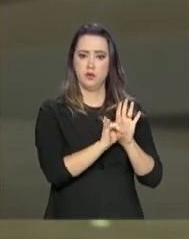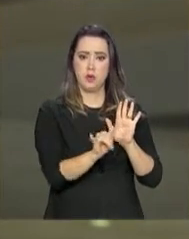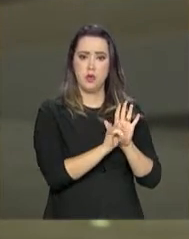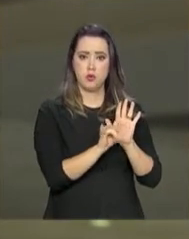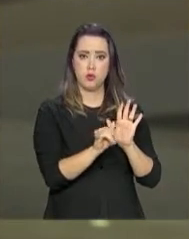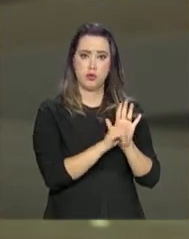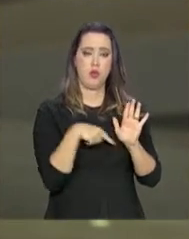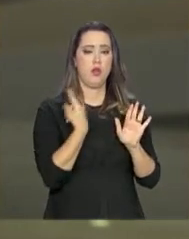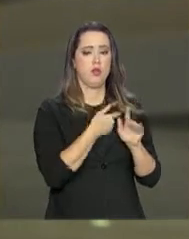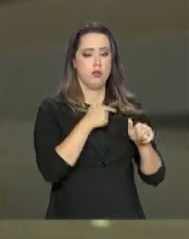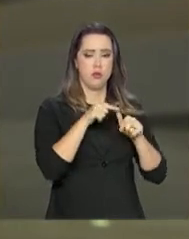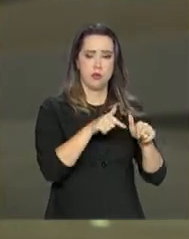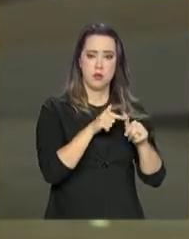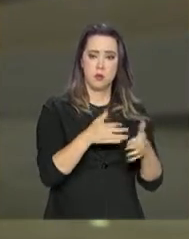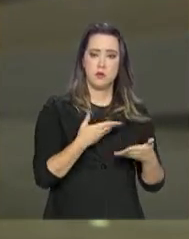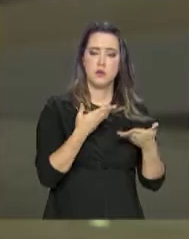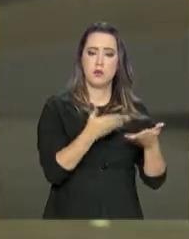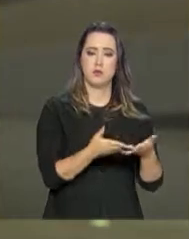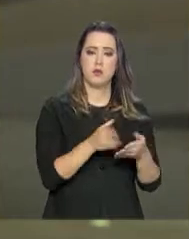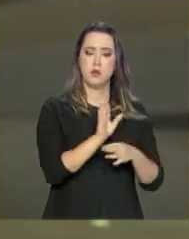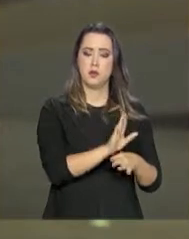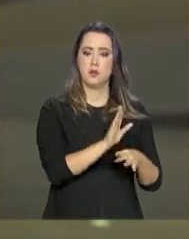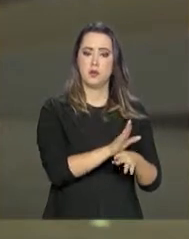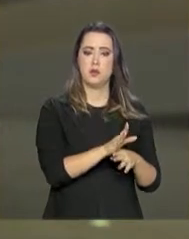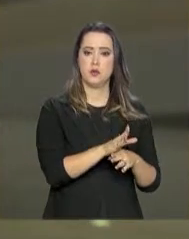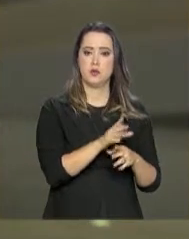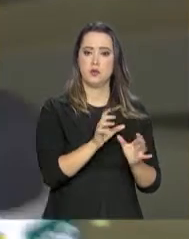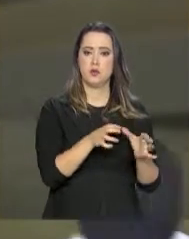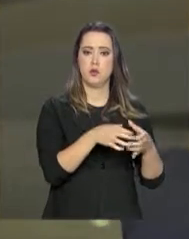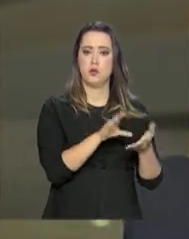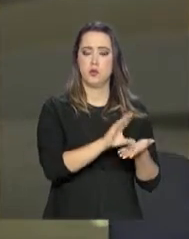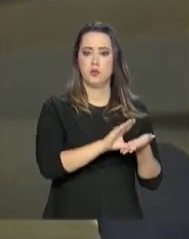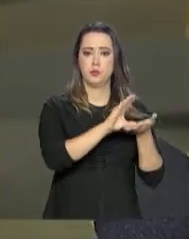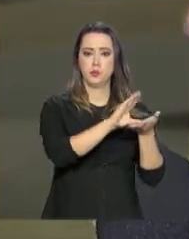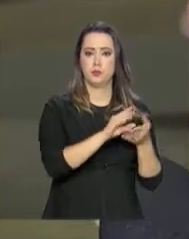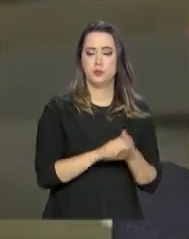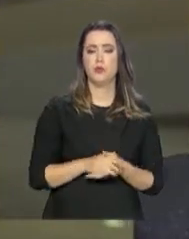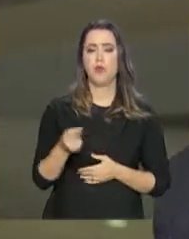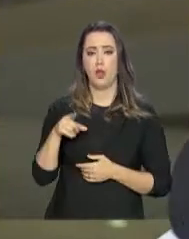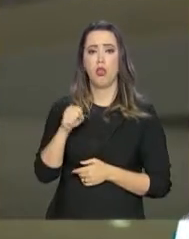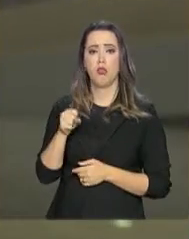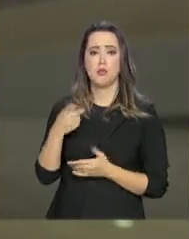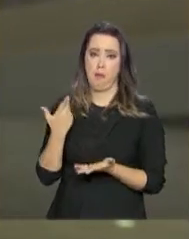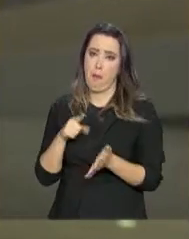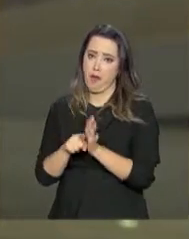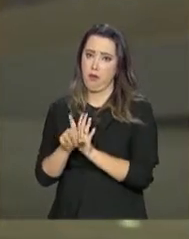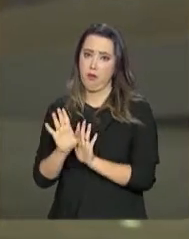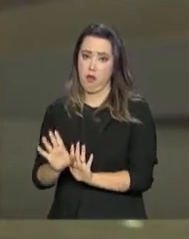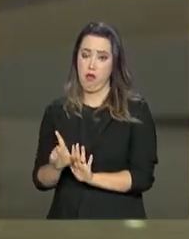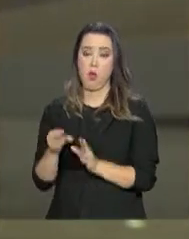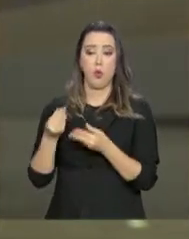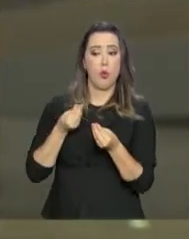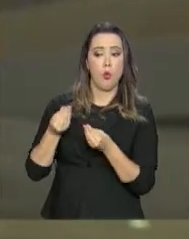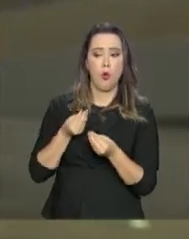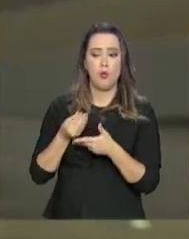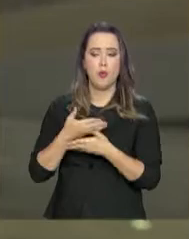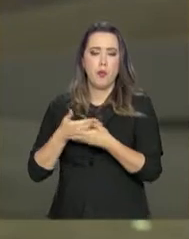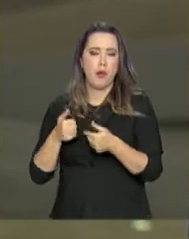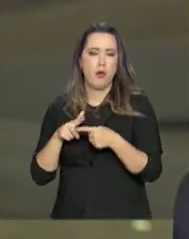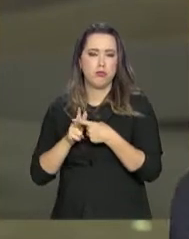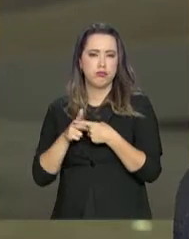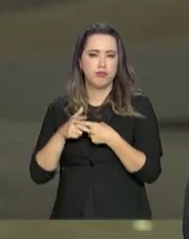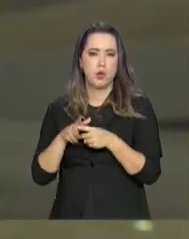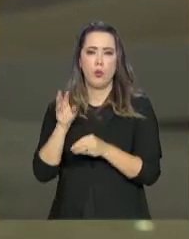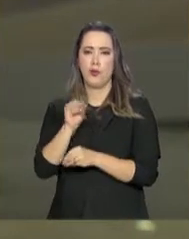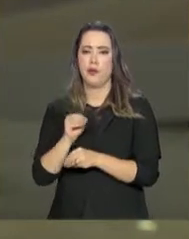essa aparelhagem que muito bem a contribuir para os conselhos acho que a pergunta para o senhor como que os conselhos poderão aprimorar o